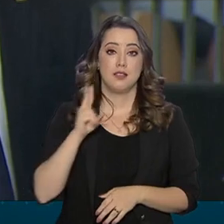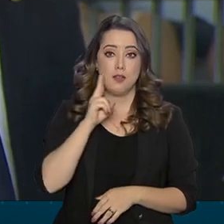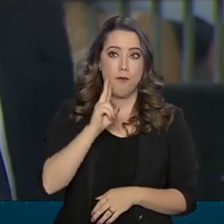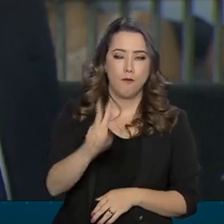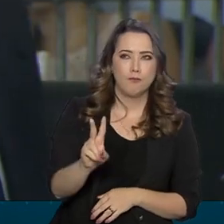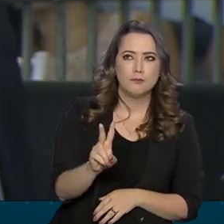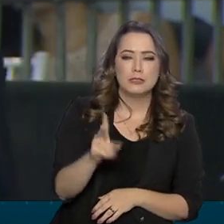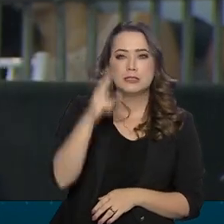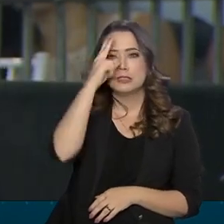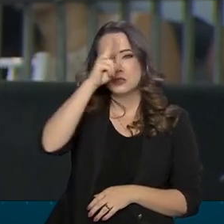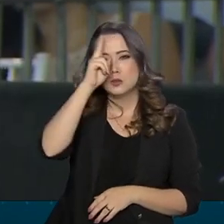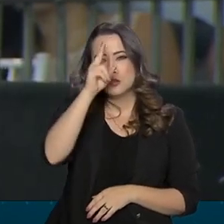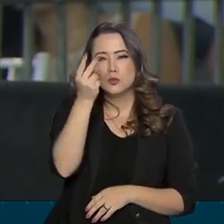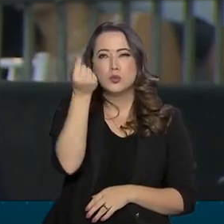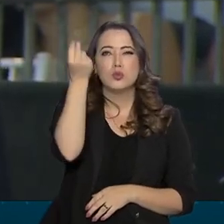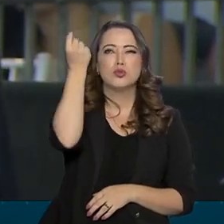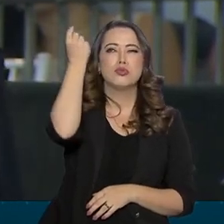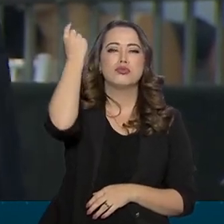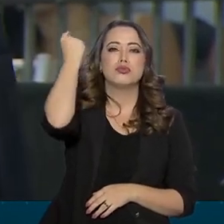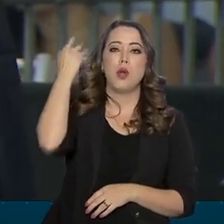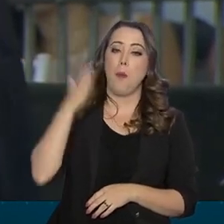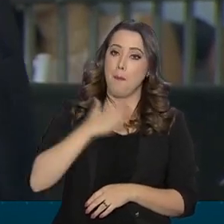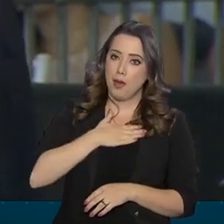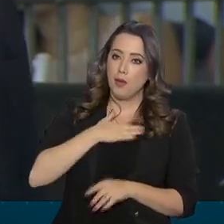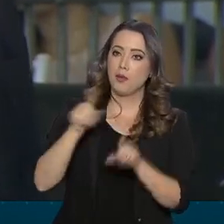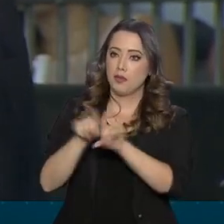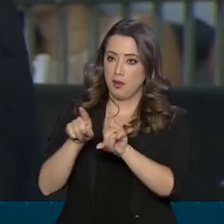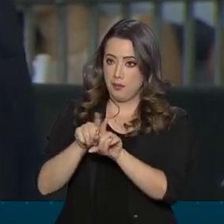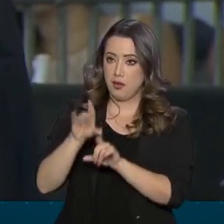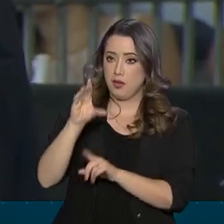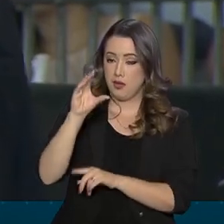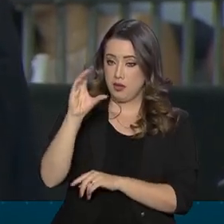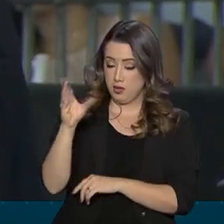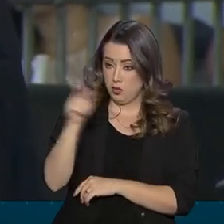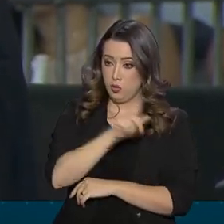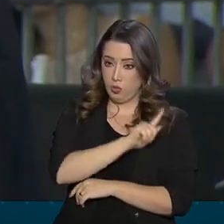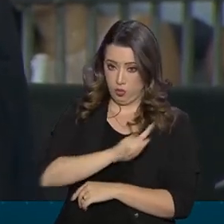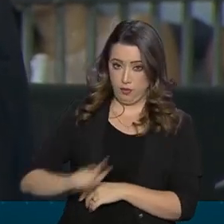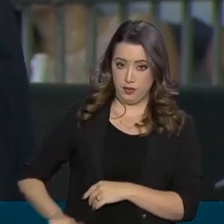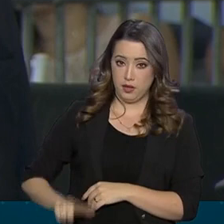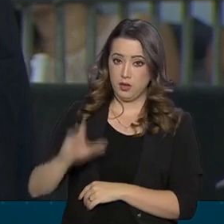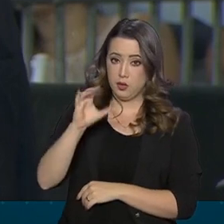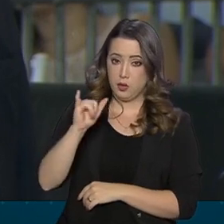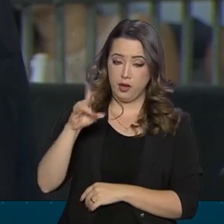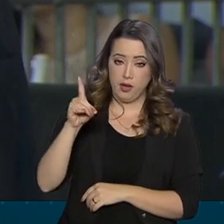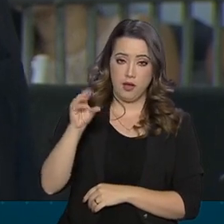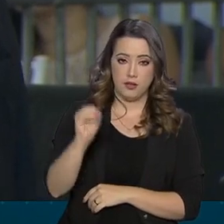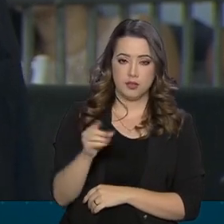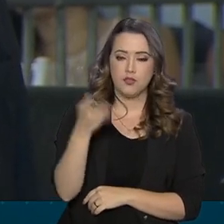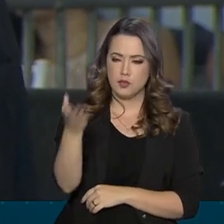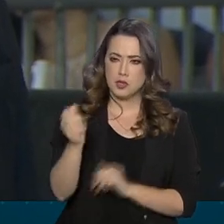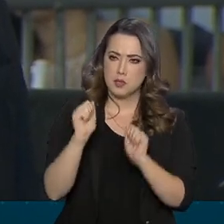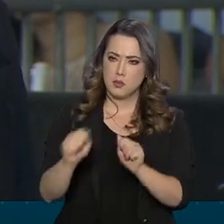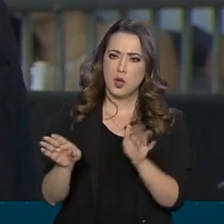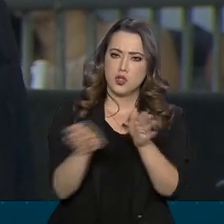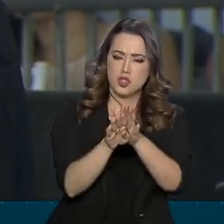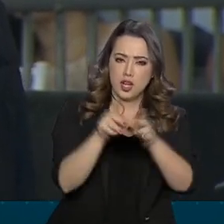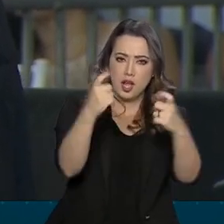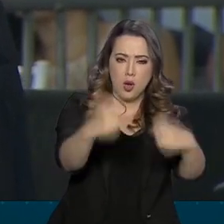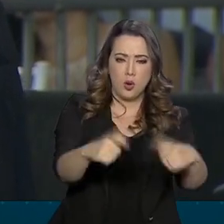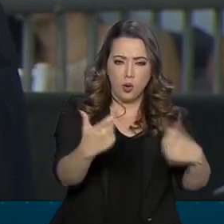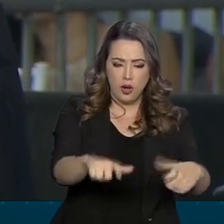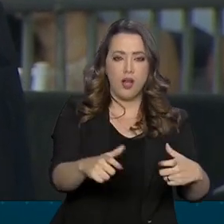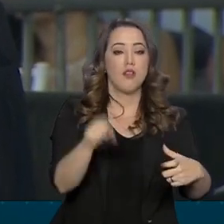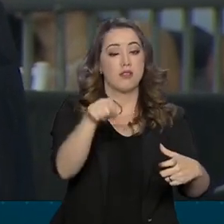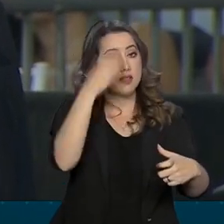passado e o do Caiado, vocês podem chegar ao lugar que vocês acham que devem